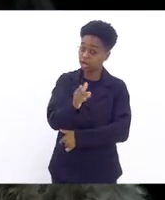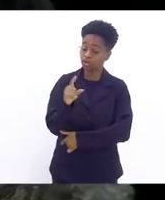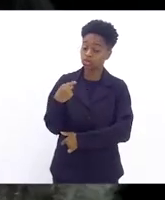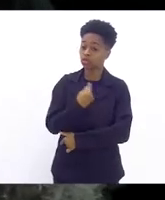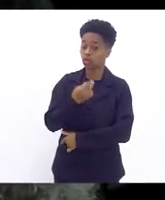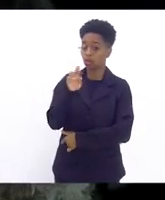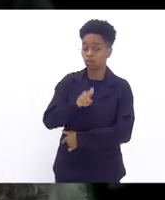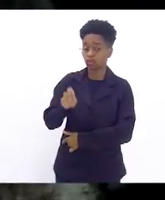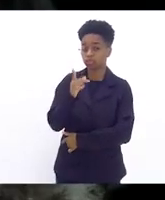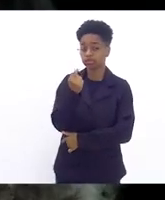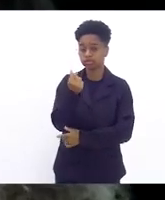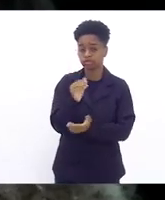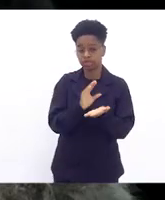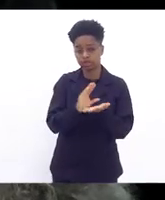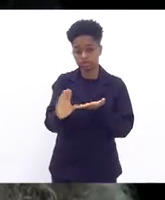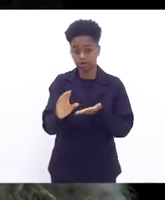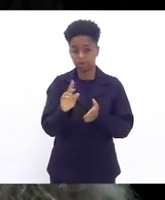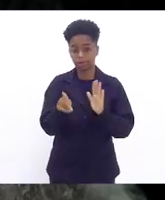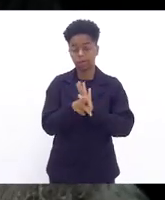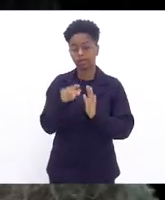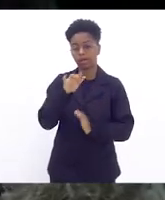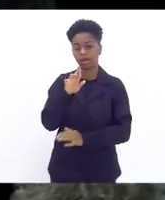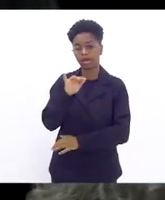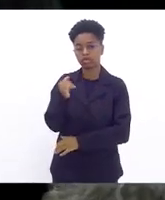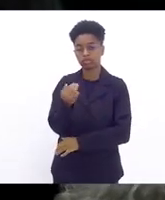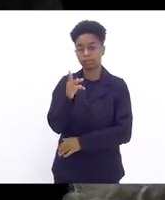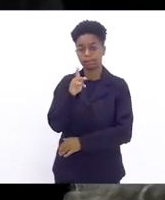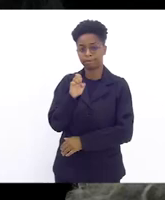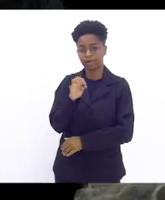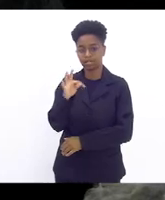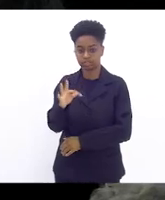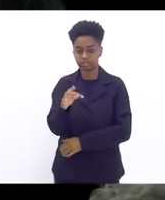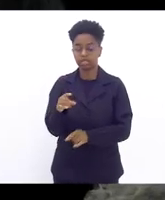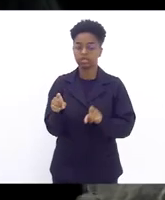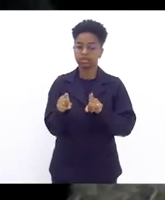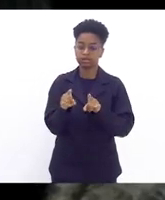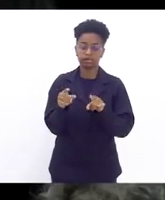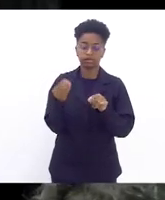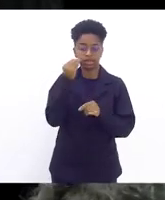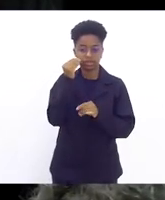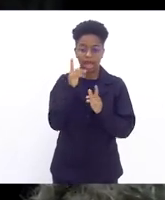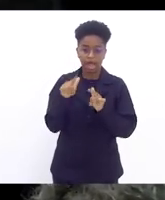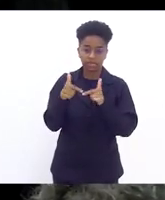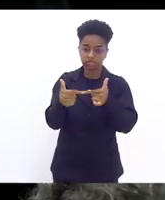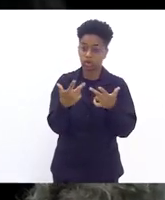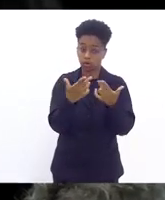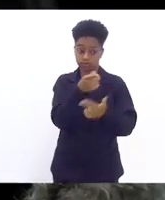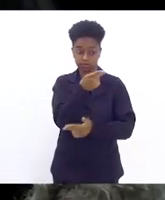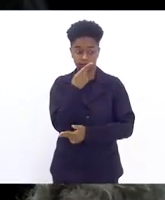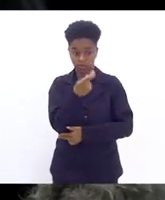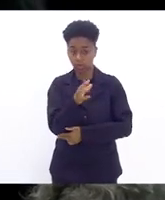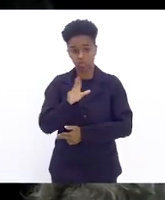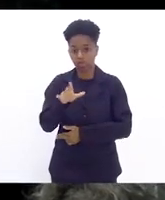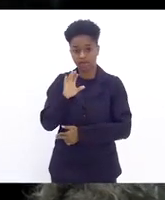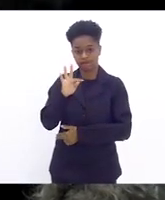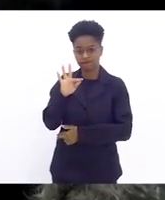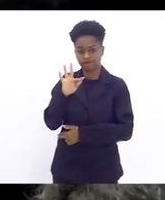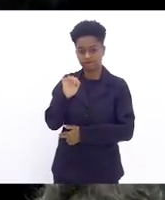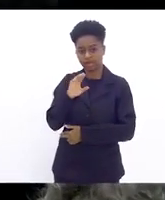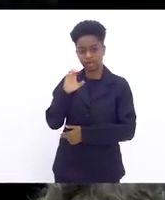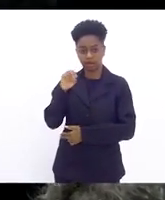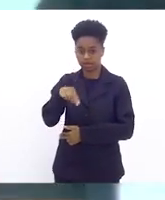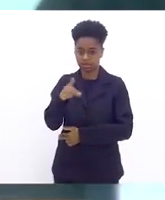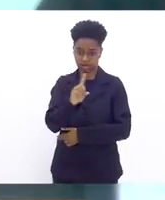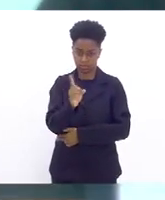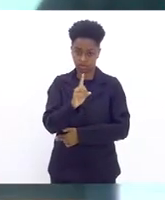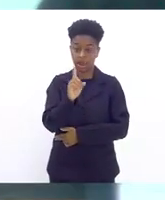utilizar o recurso do do do RJ Pet ou do Castro Alves para fazer exatamente ação que você tá fazendo e não utilizar o fecan o fecan a gente está utilizando